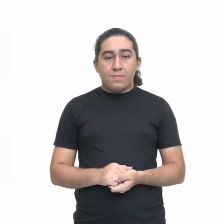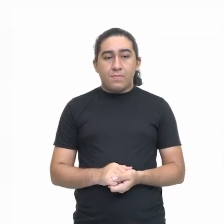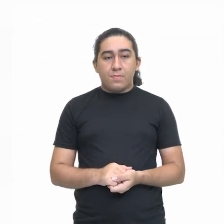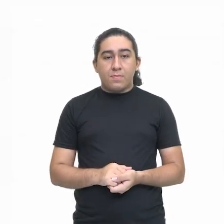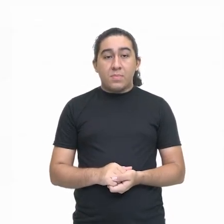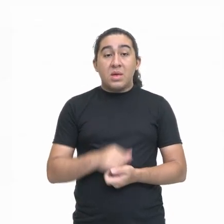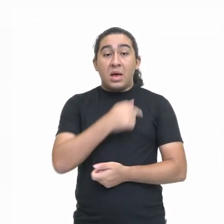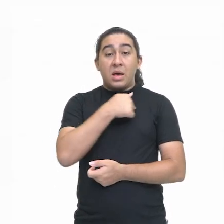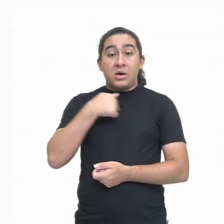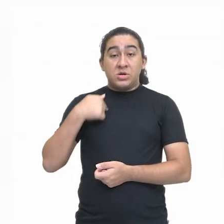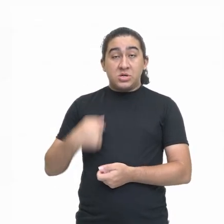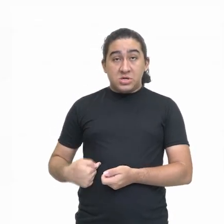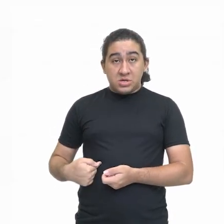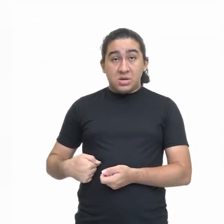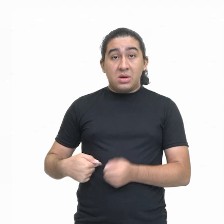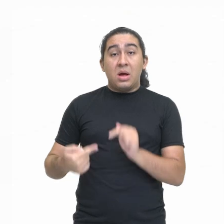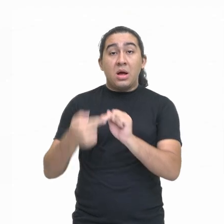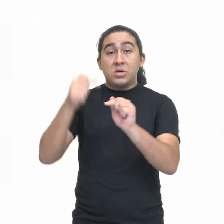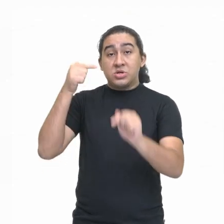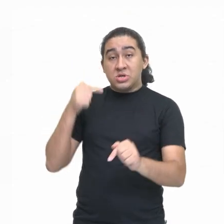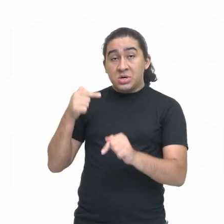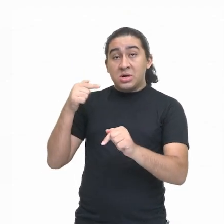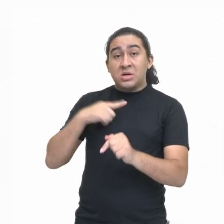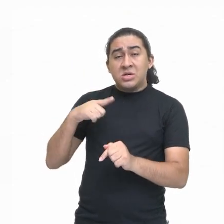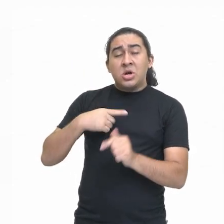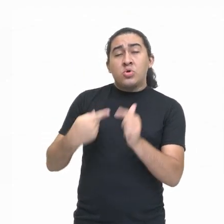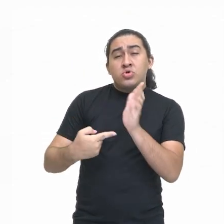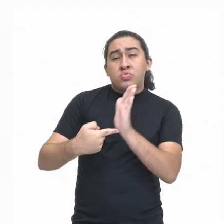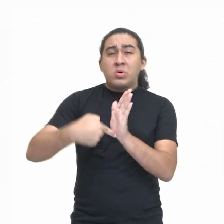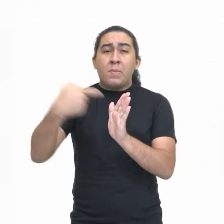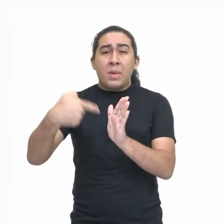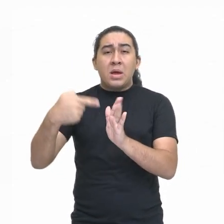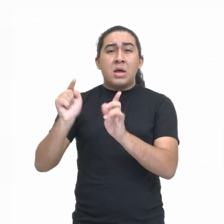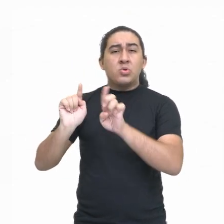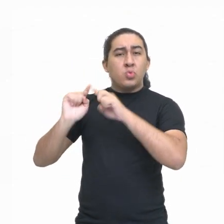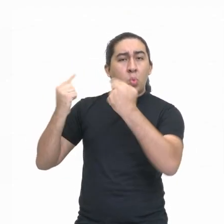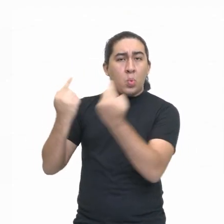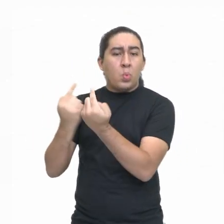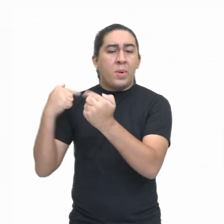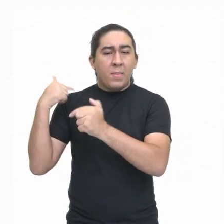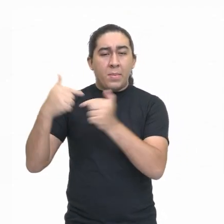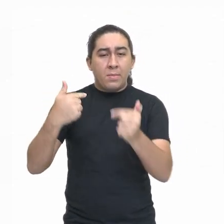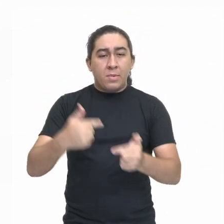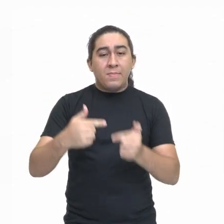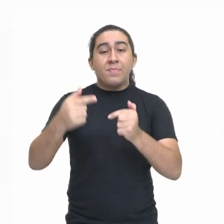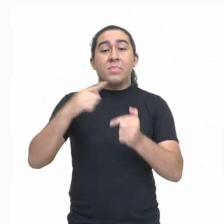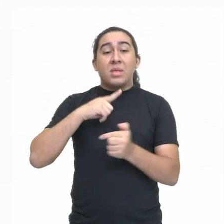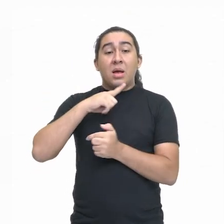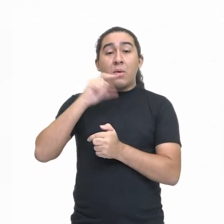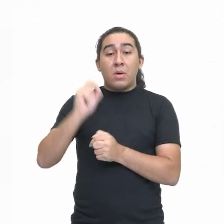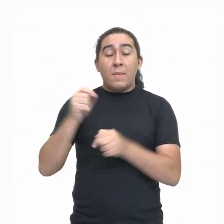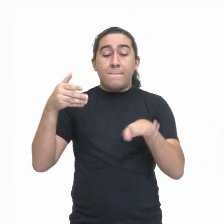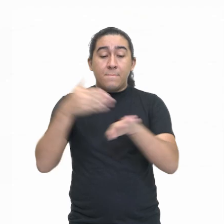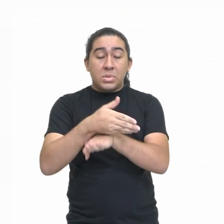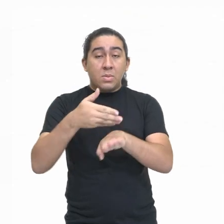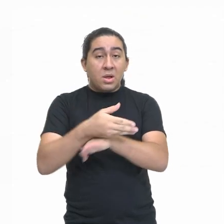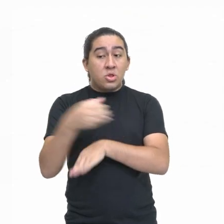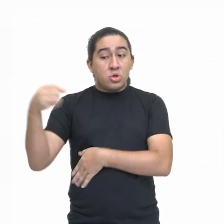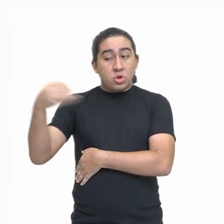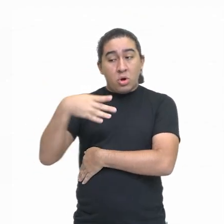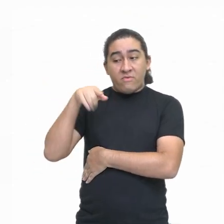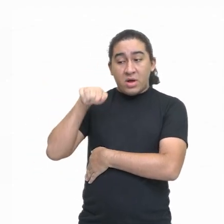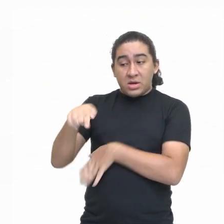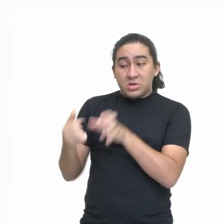da China, né? Em 2021 a.C., você tem essa presença de novas dinastias